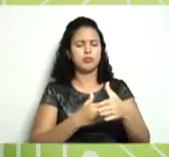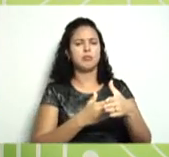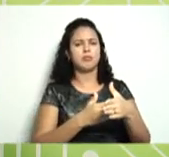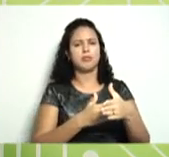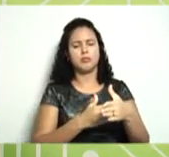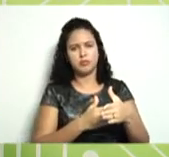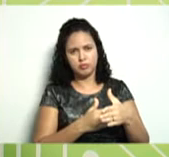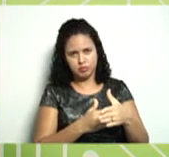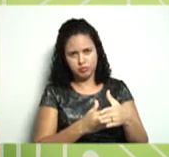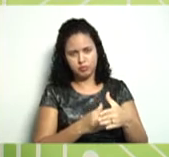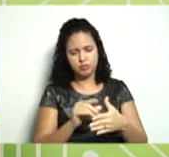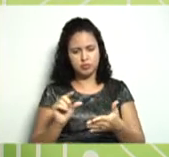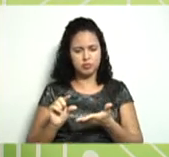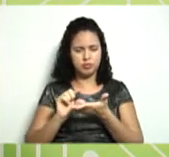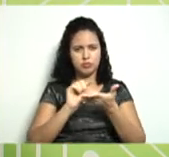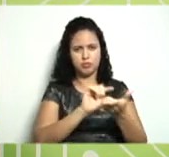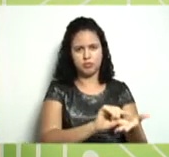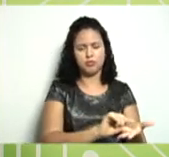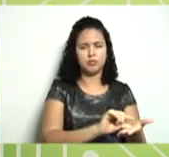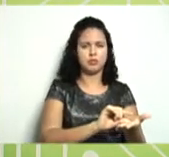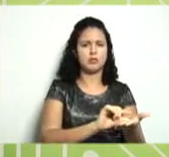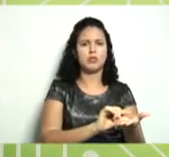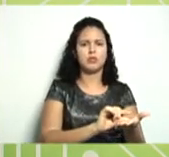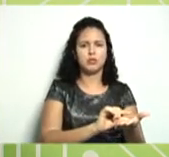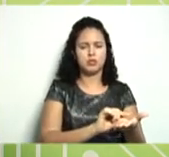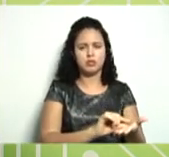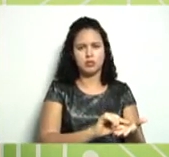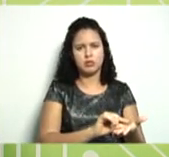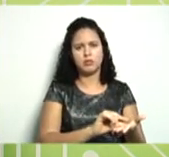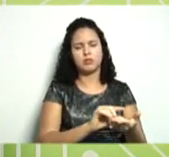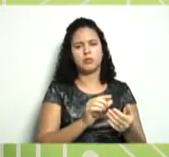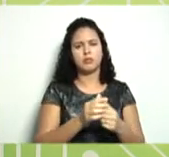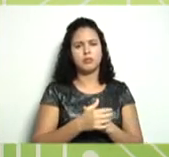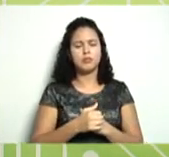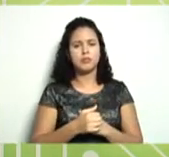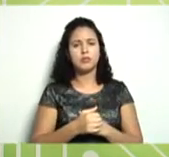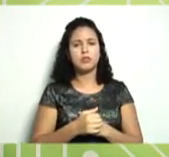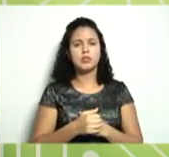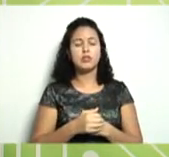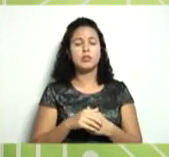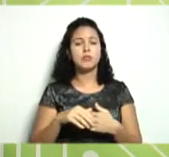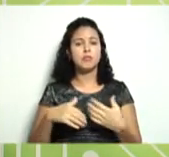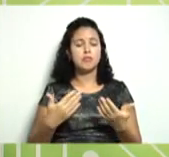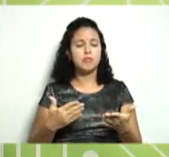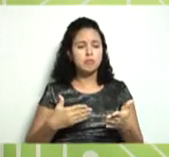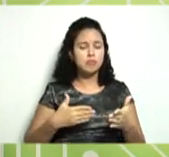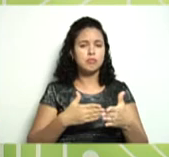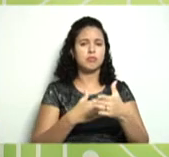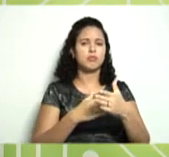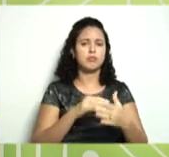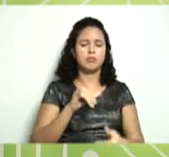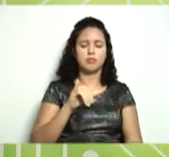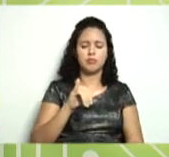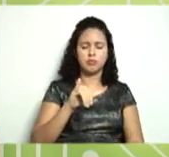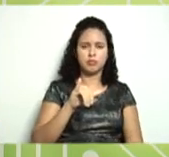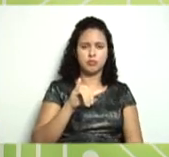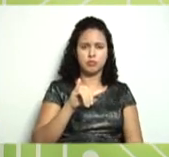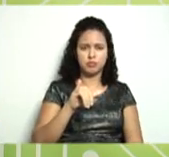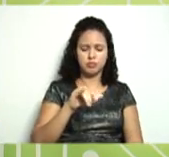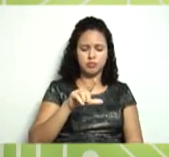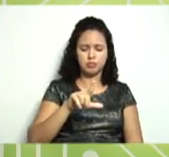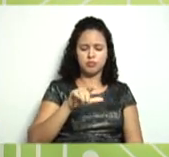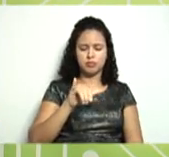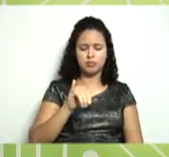a essa cota parte. Isso é essa palavrinha. Tá, professora, mas e a ilimitada? Ilimitada, lembra? O I diz